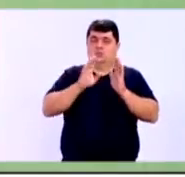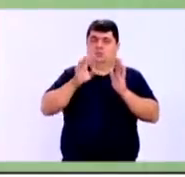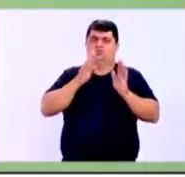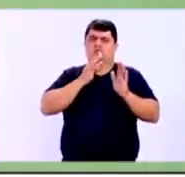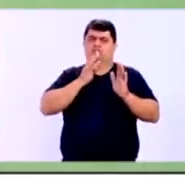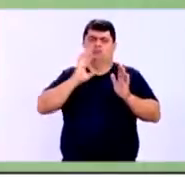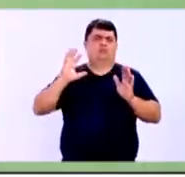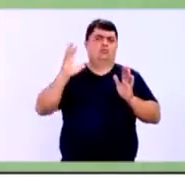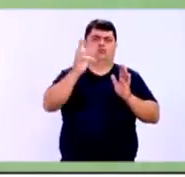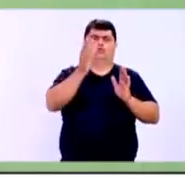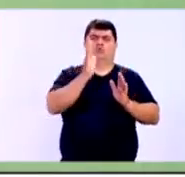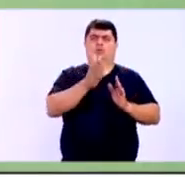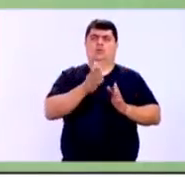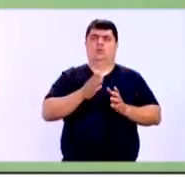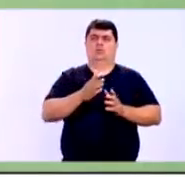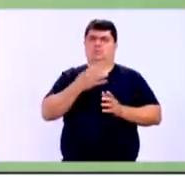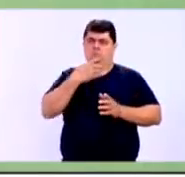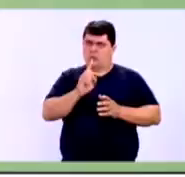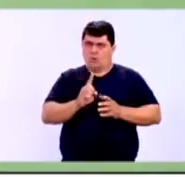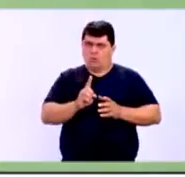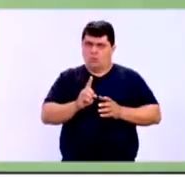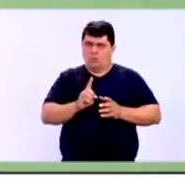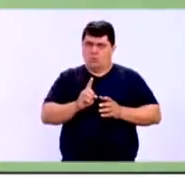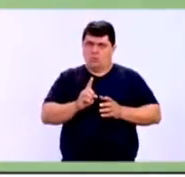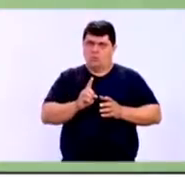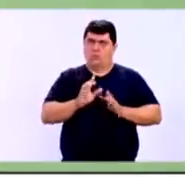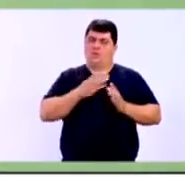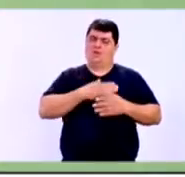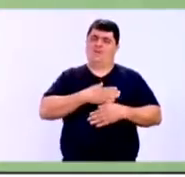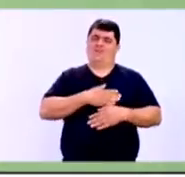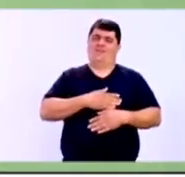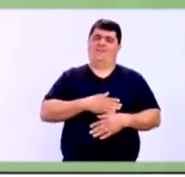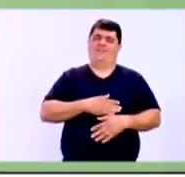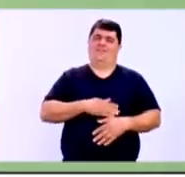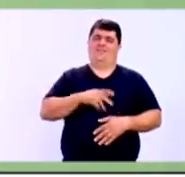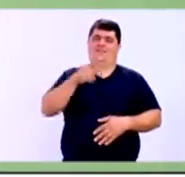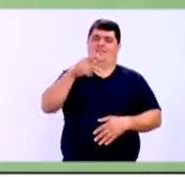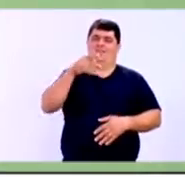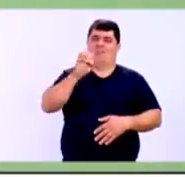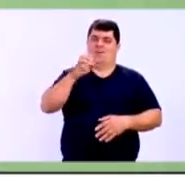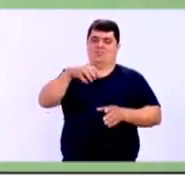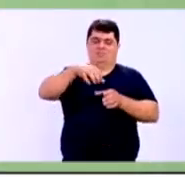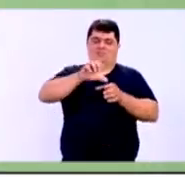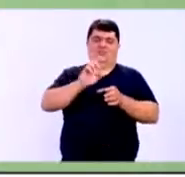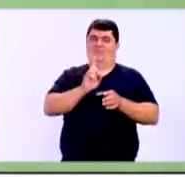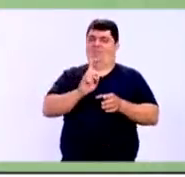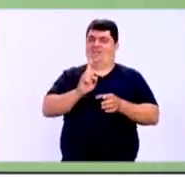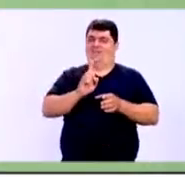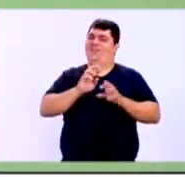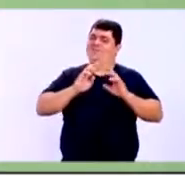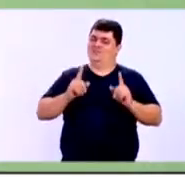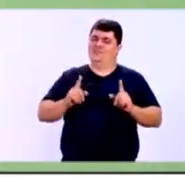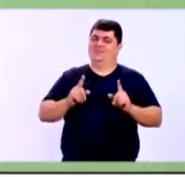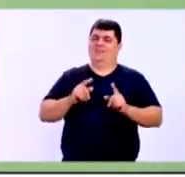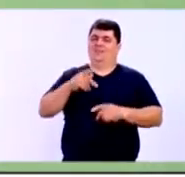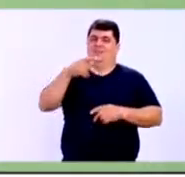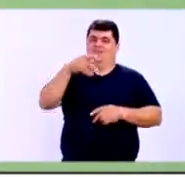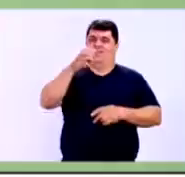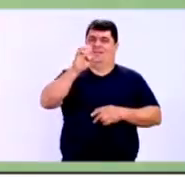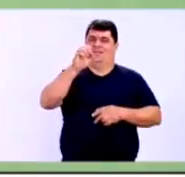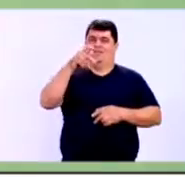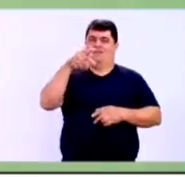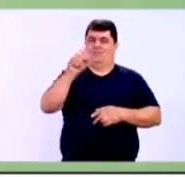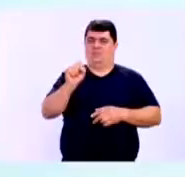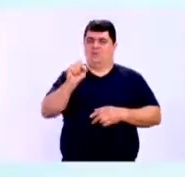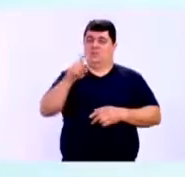conhecem. Não conhece, não? Calma, a PEPs não é aquele refrigerante, não. A PEPs é um método